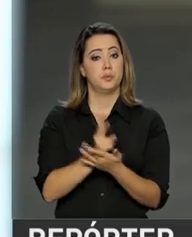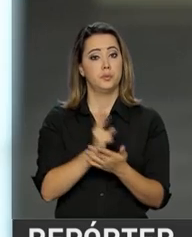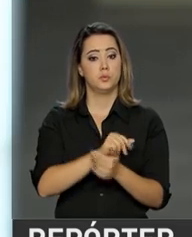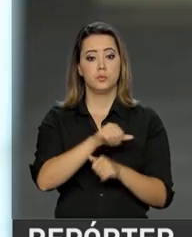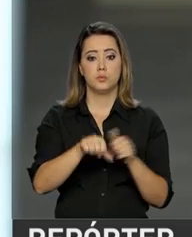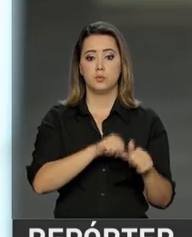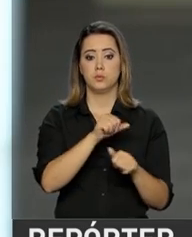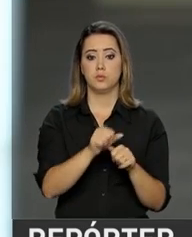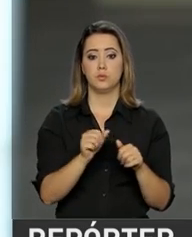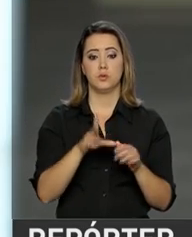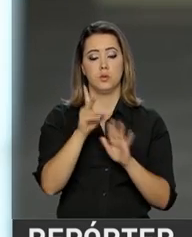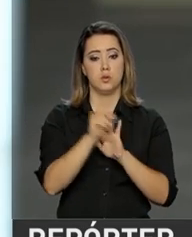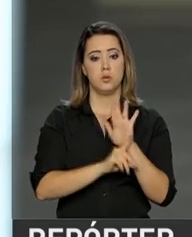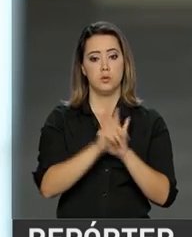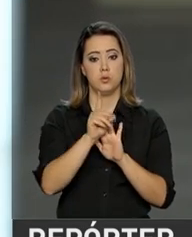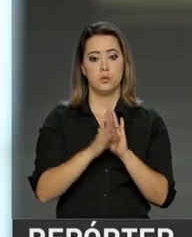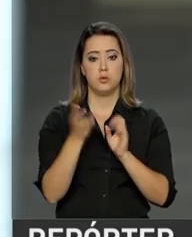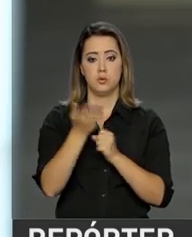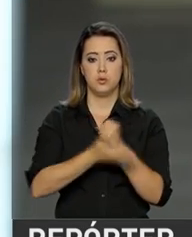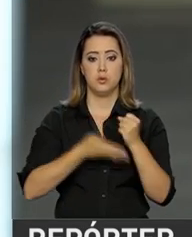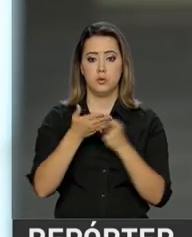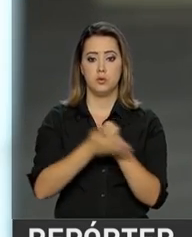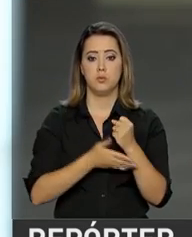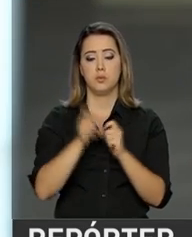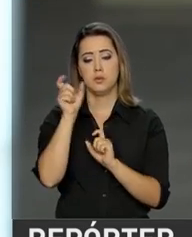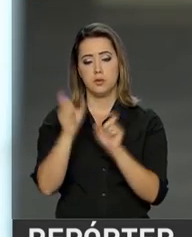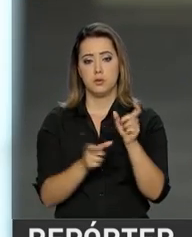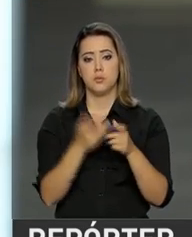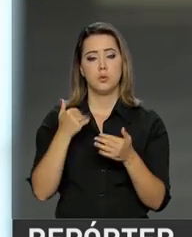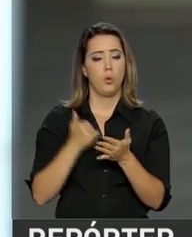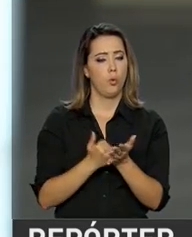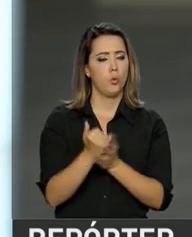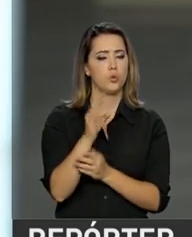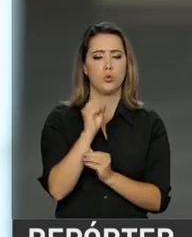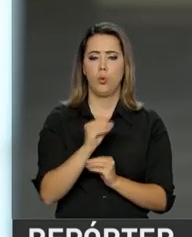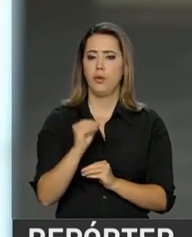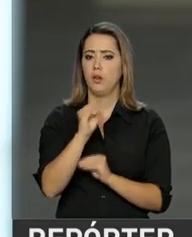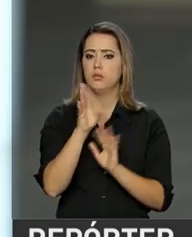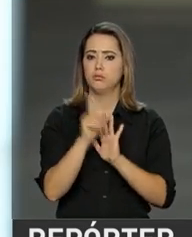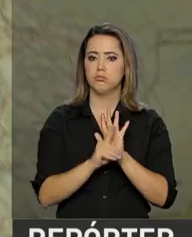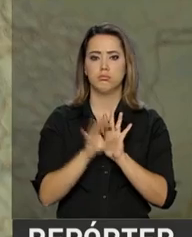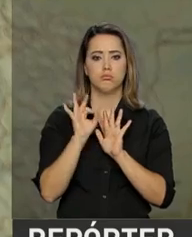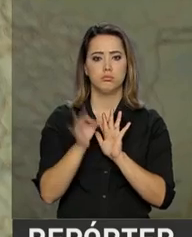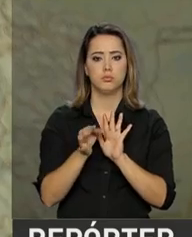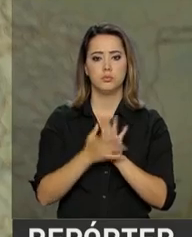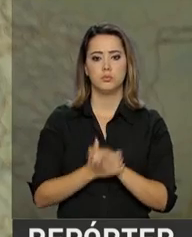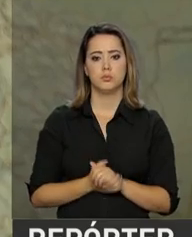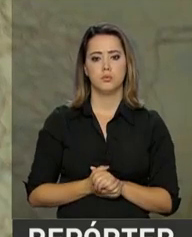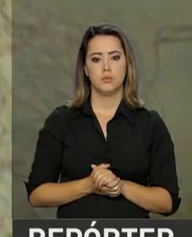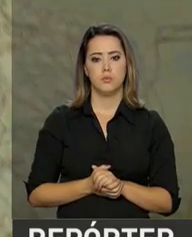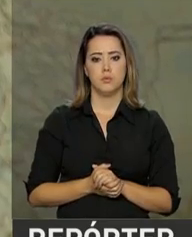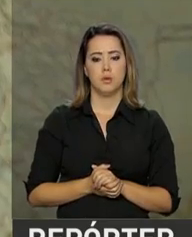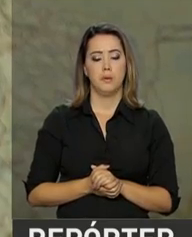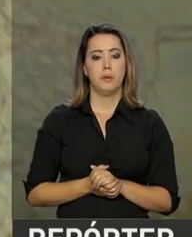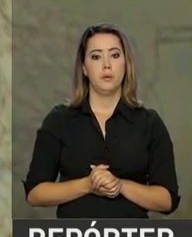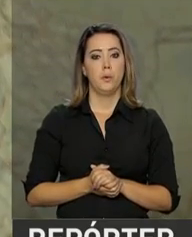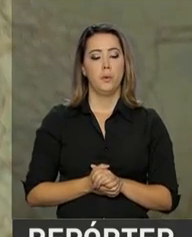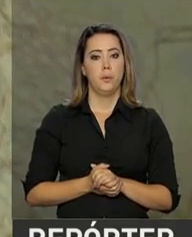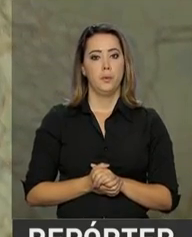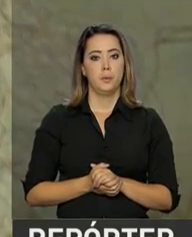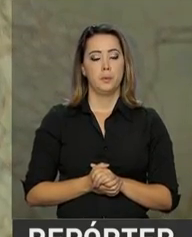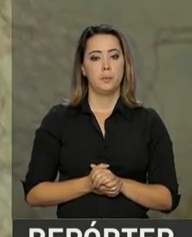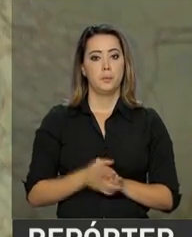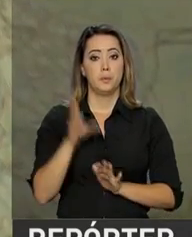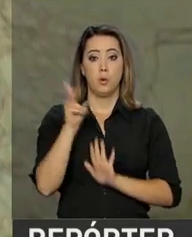alterações os direitos fundamentais do Trabalhador estão preservados os direitos fundamentais do Trabalhador na